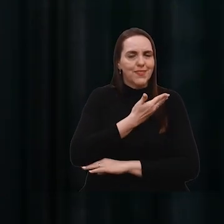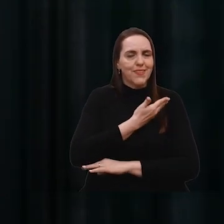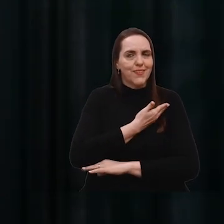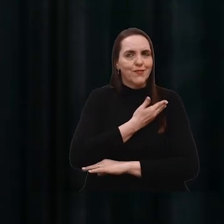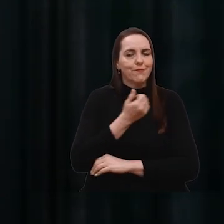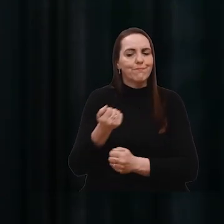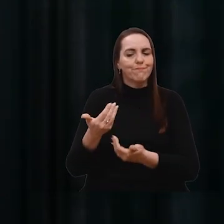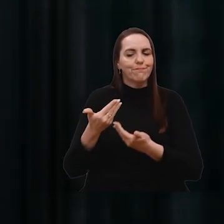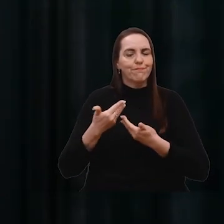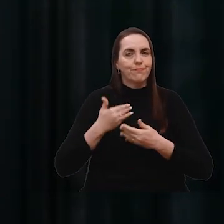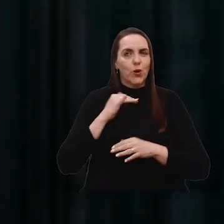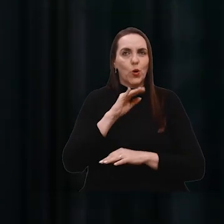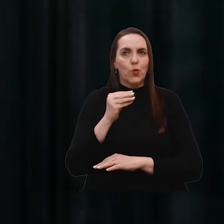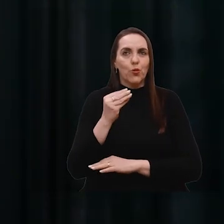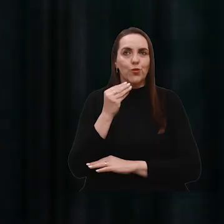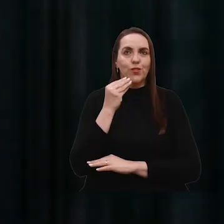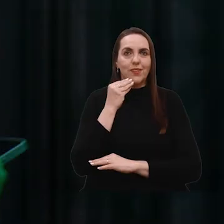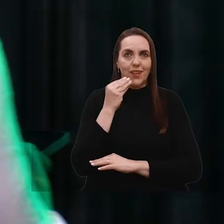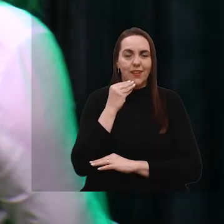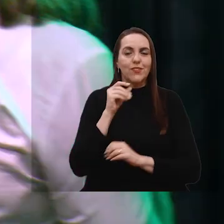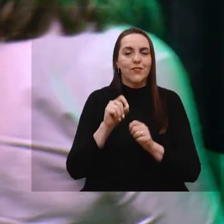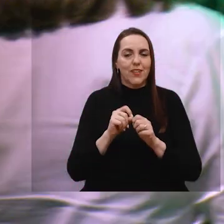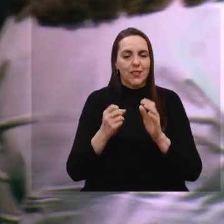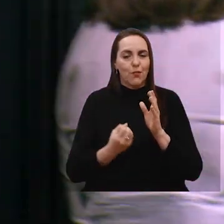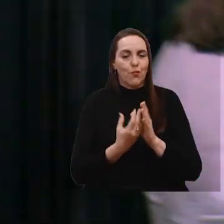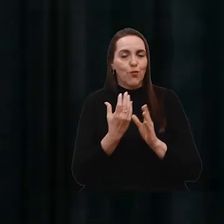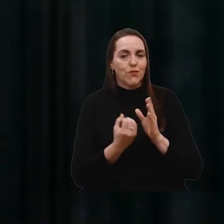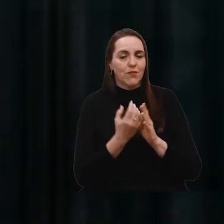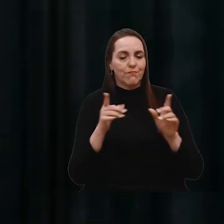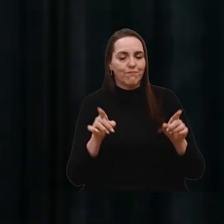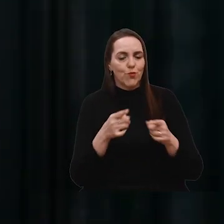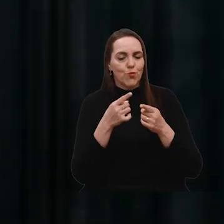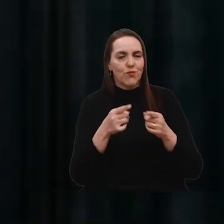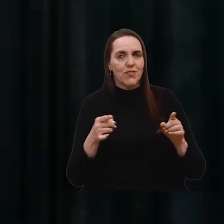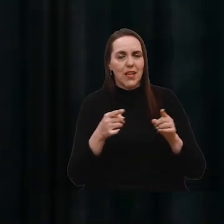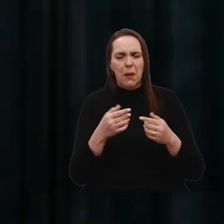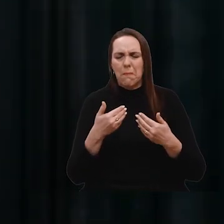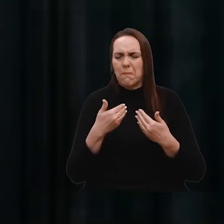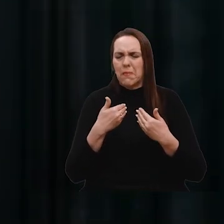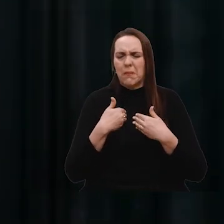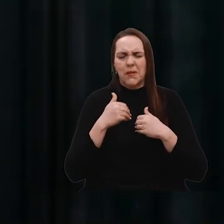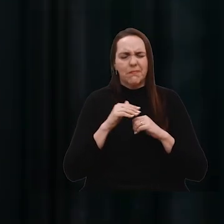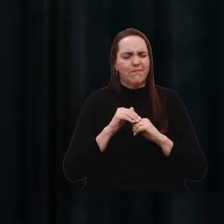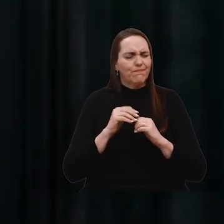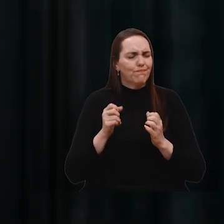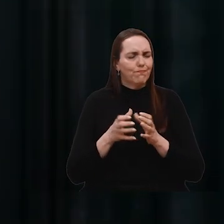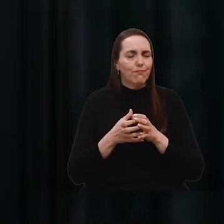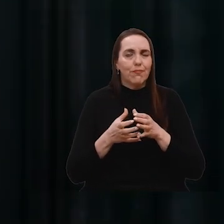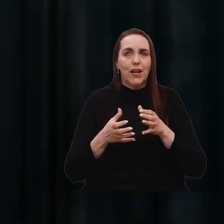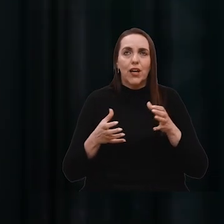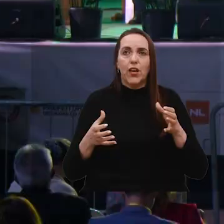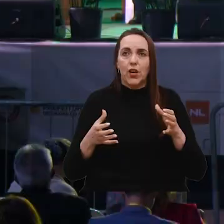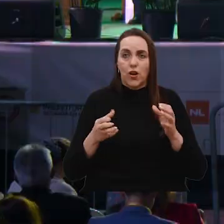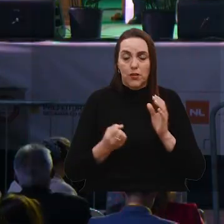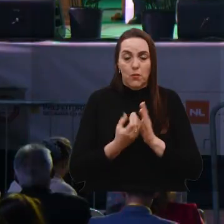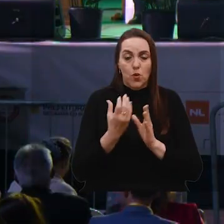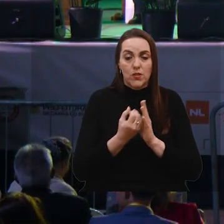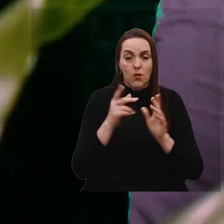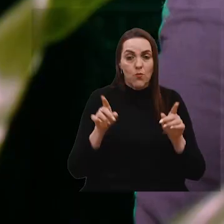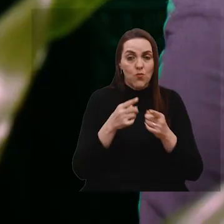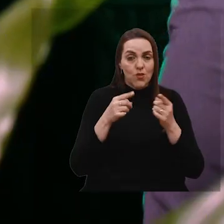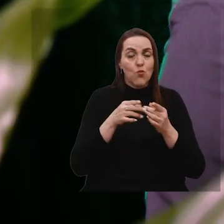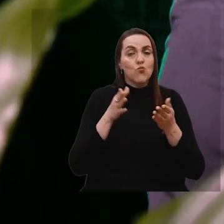amizade, e ele me oportunizou a fazer a produção musical, que para mim foi uma das